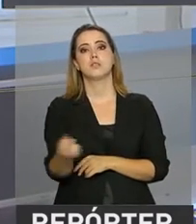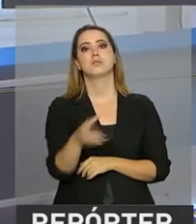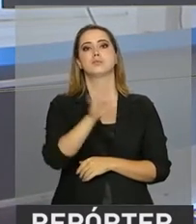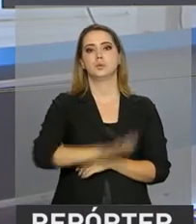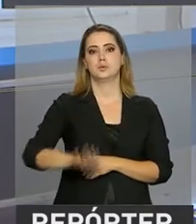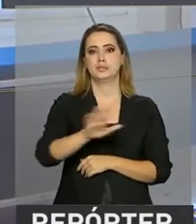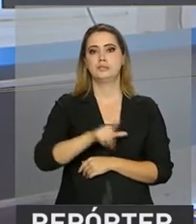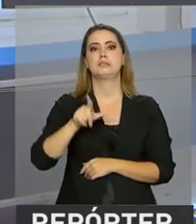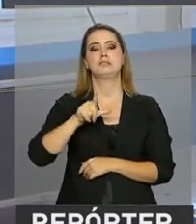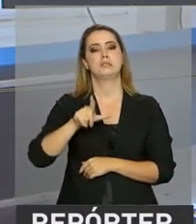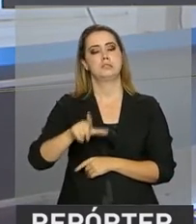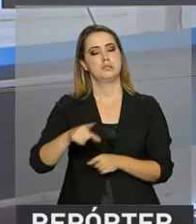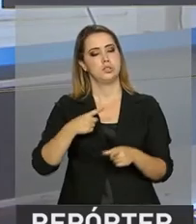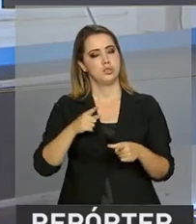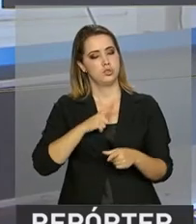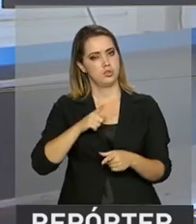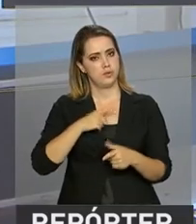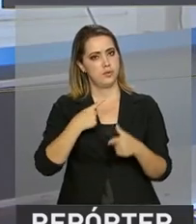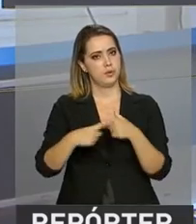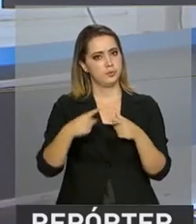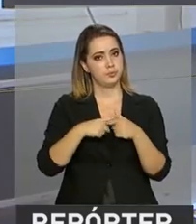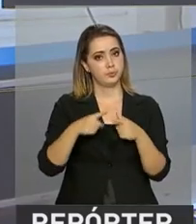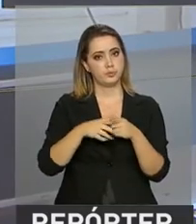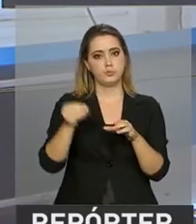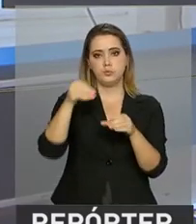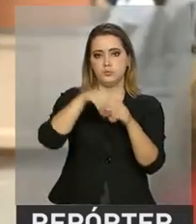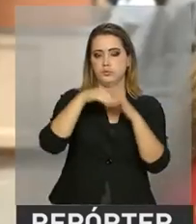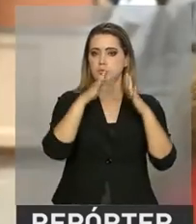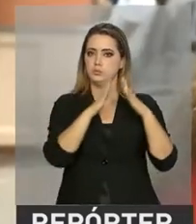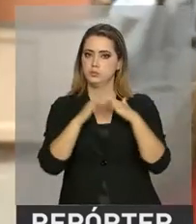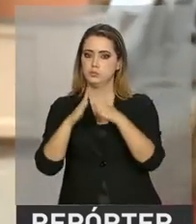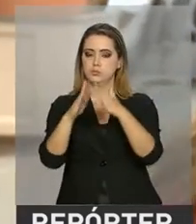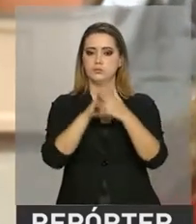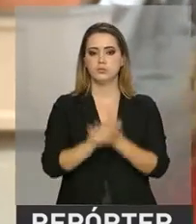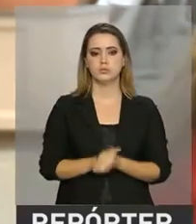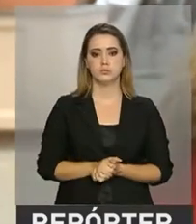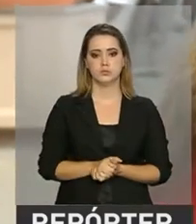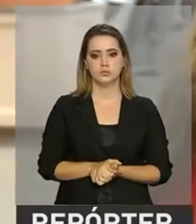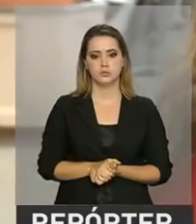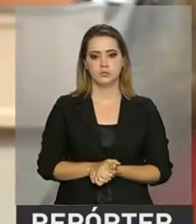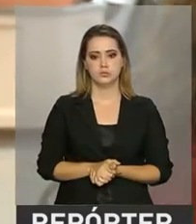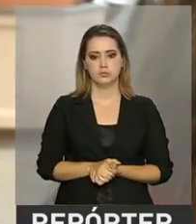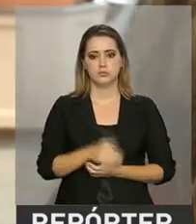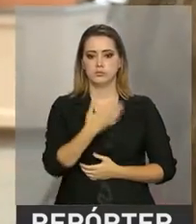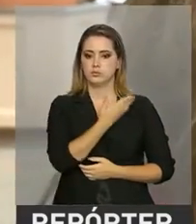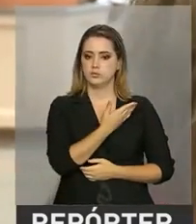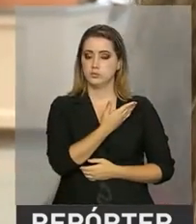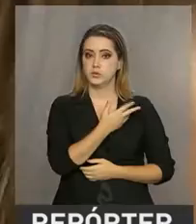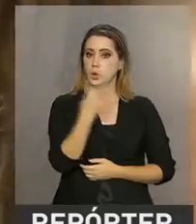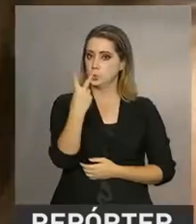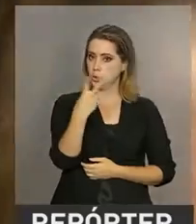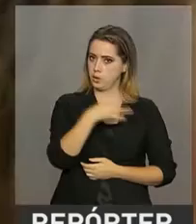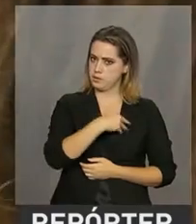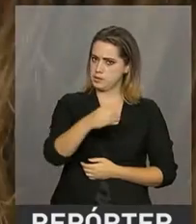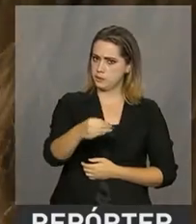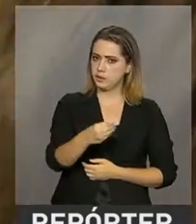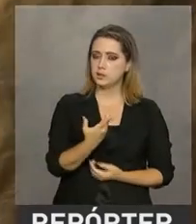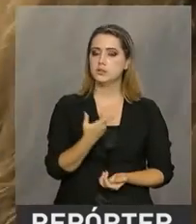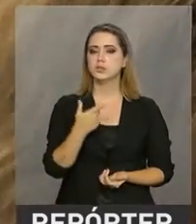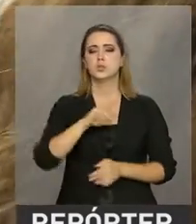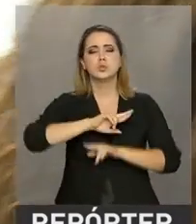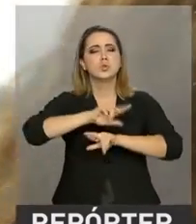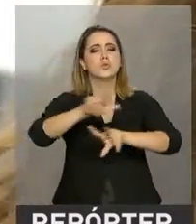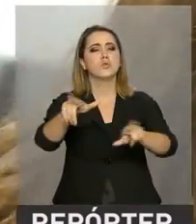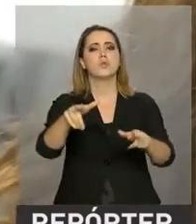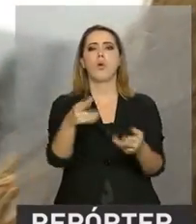sofreram intoxicação ações dentro de casa michele tem dois filhos e como muitas mães